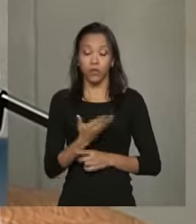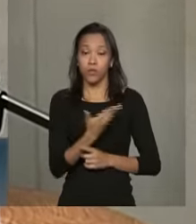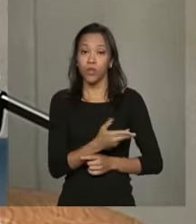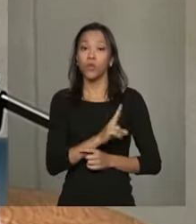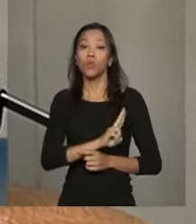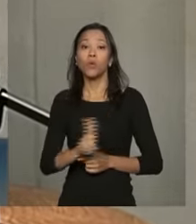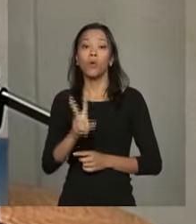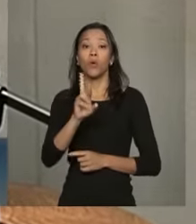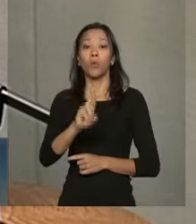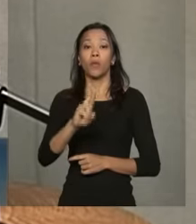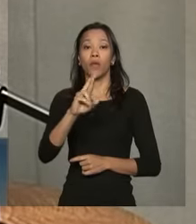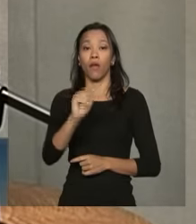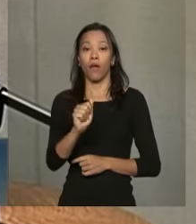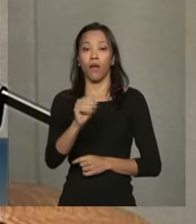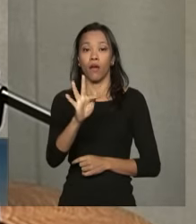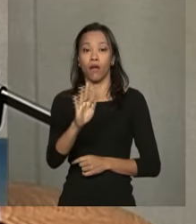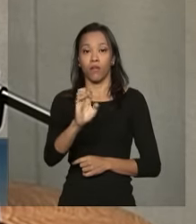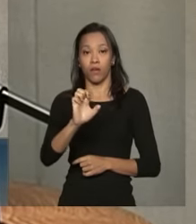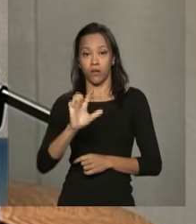Rafael